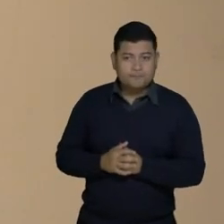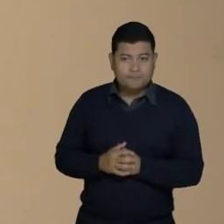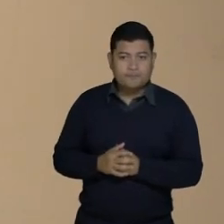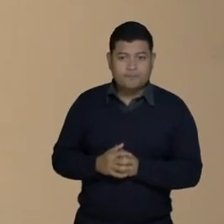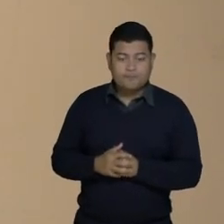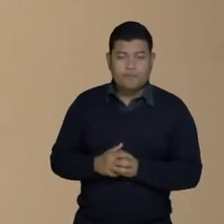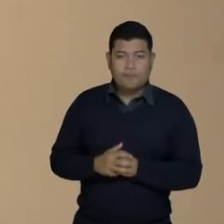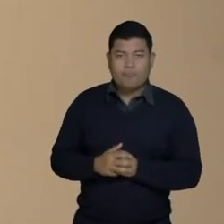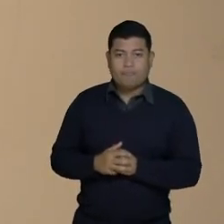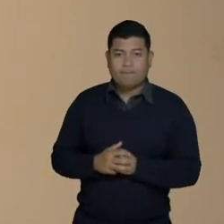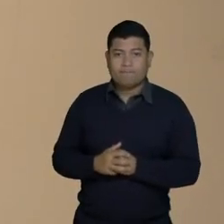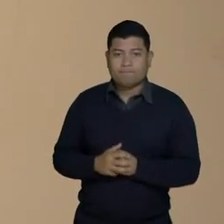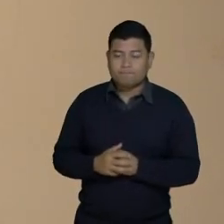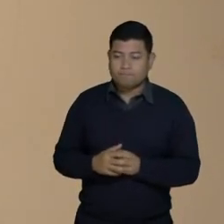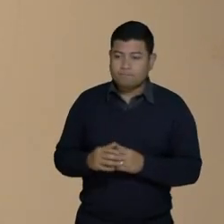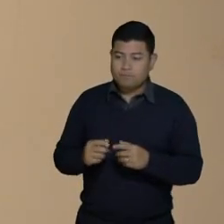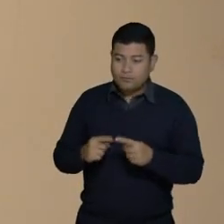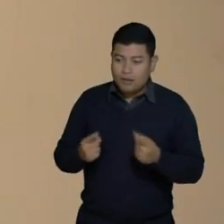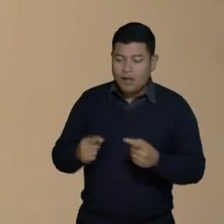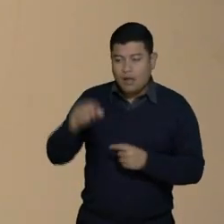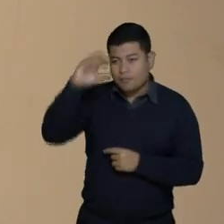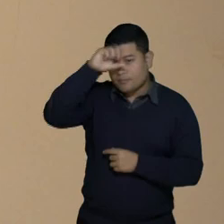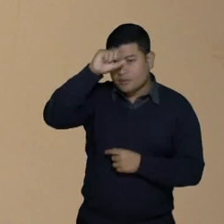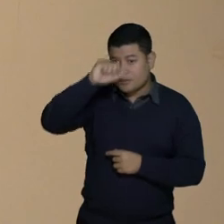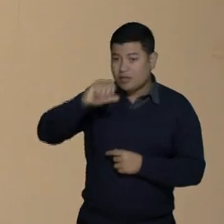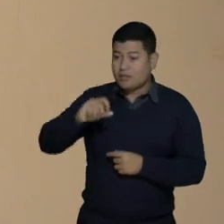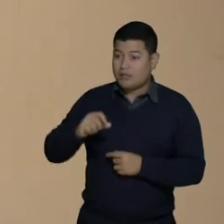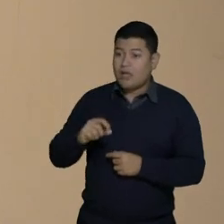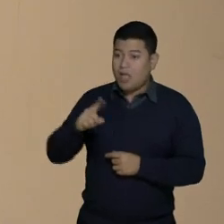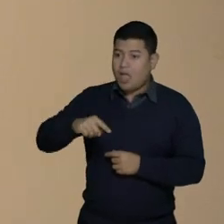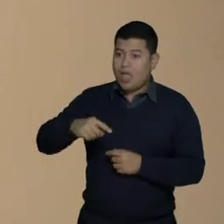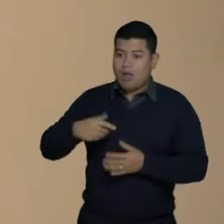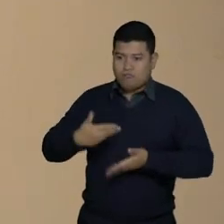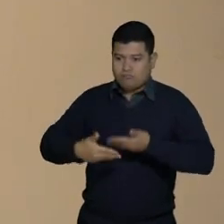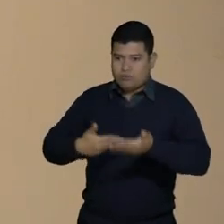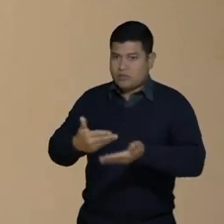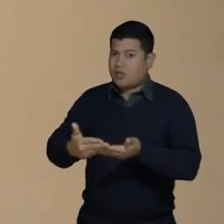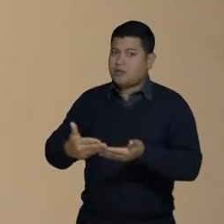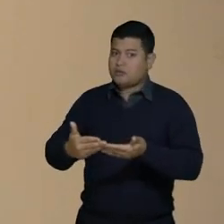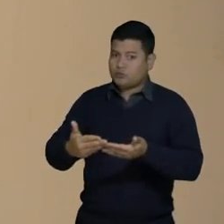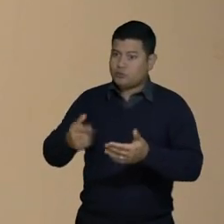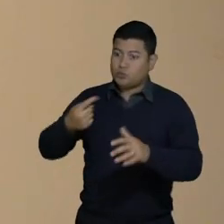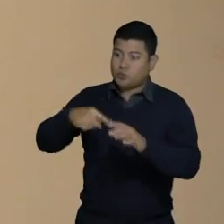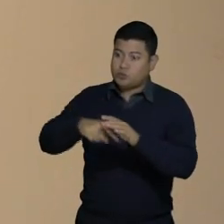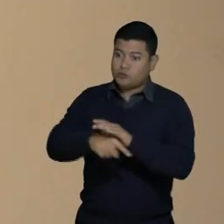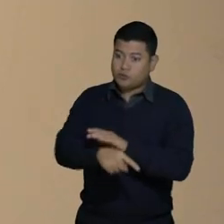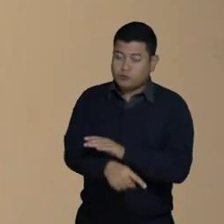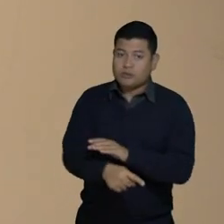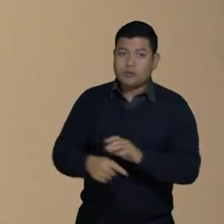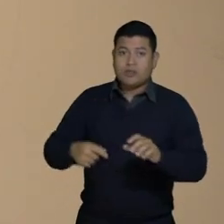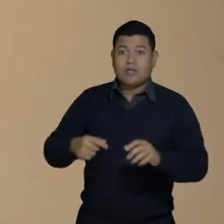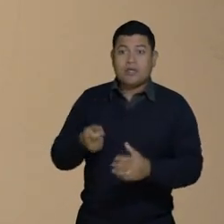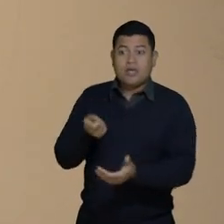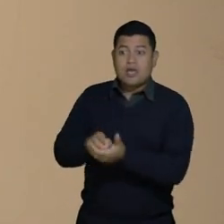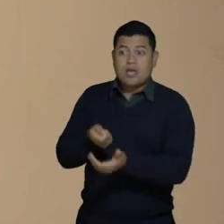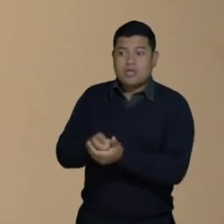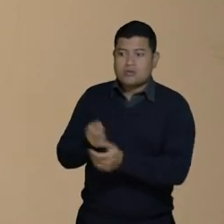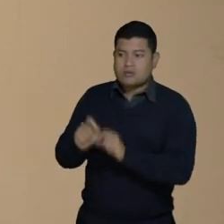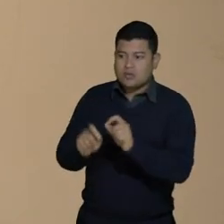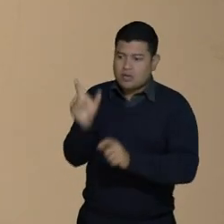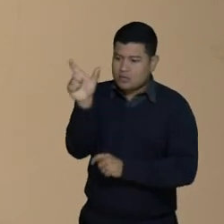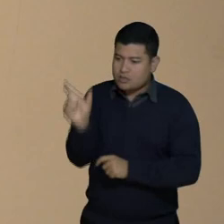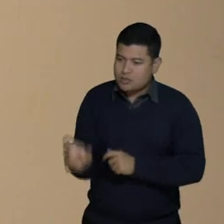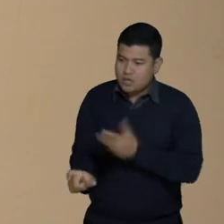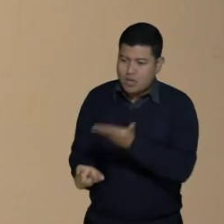a aprendizagem é um processo complexo e ela exige do aprendente a percepções do que se